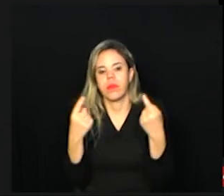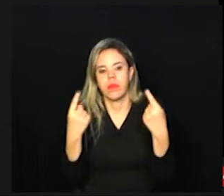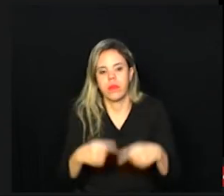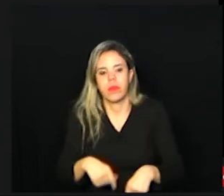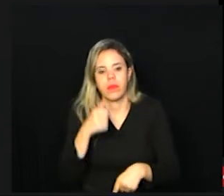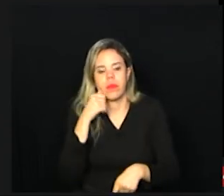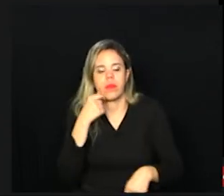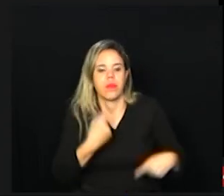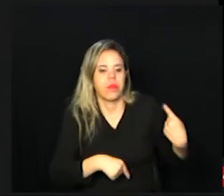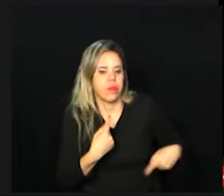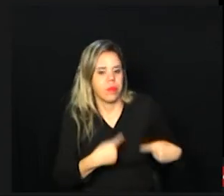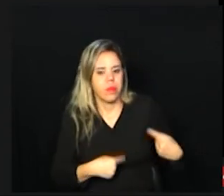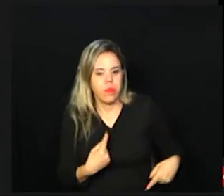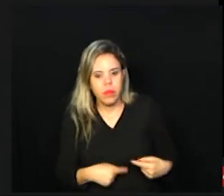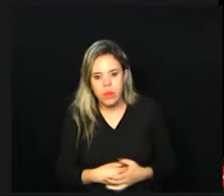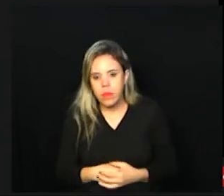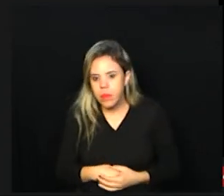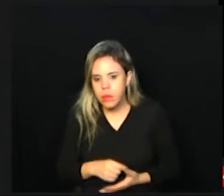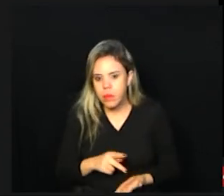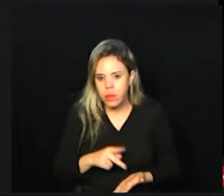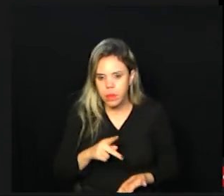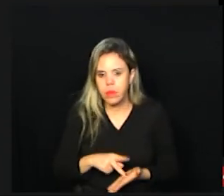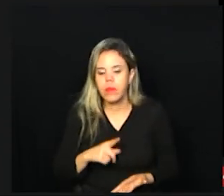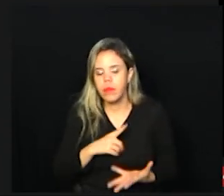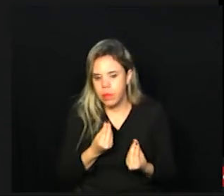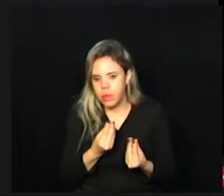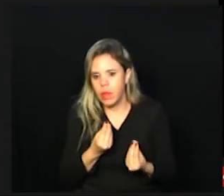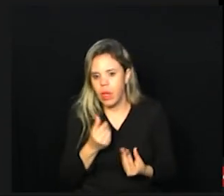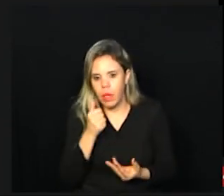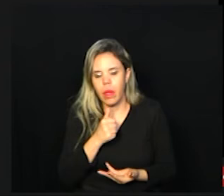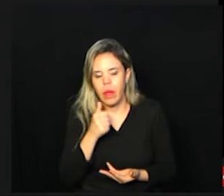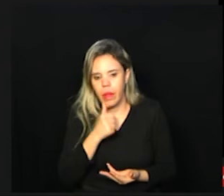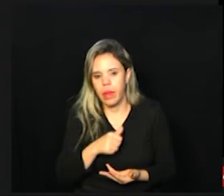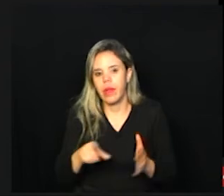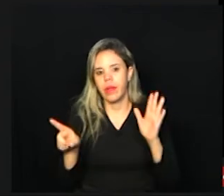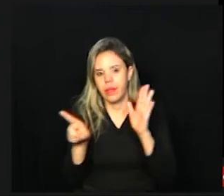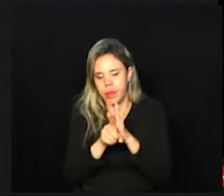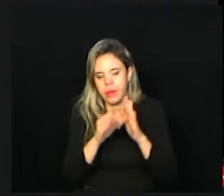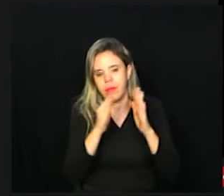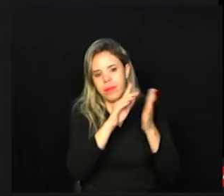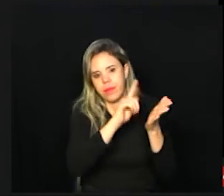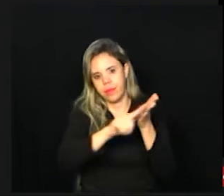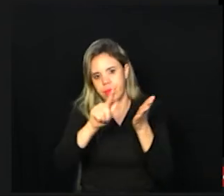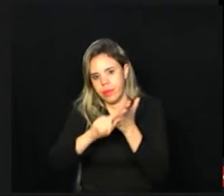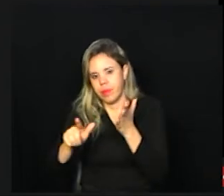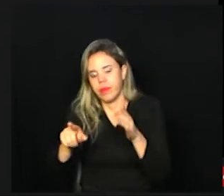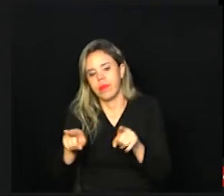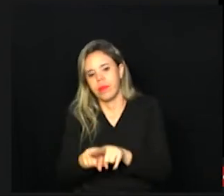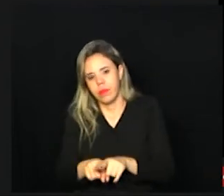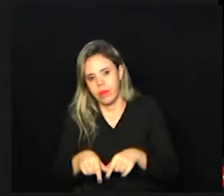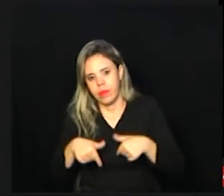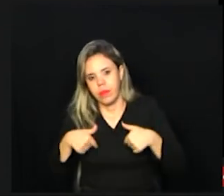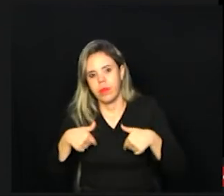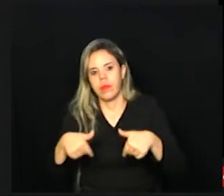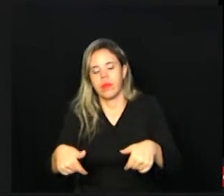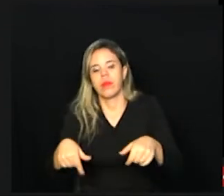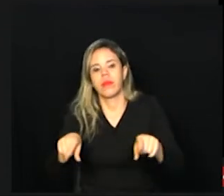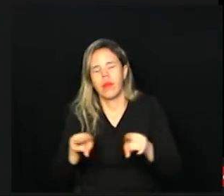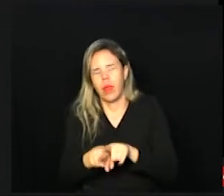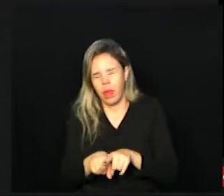política. É verdade. Porque tem muitas mulheres que são donas de casa mas elas são